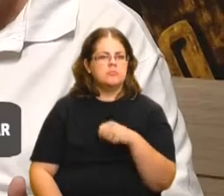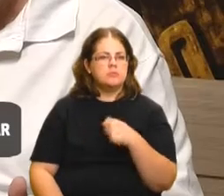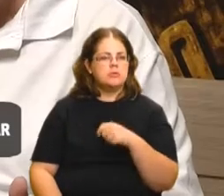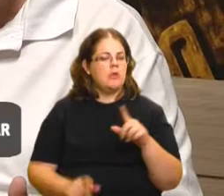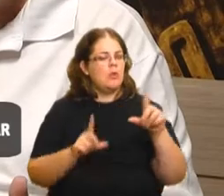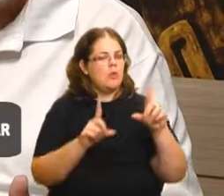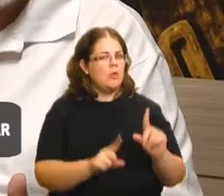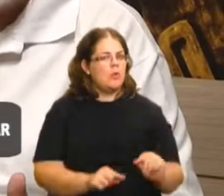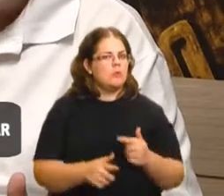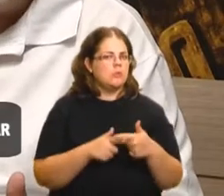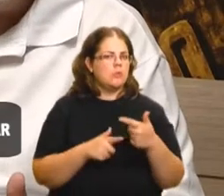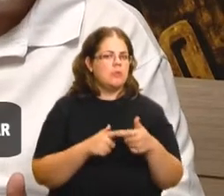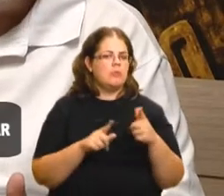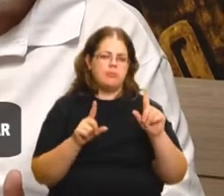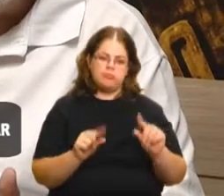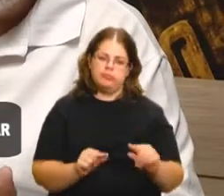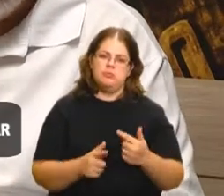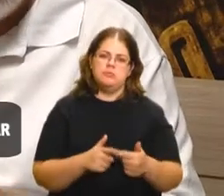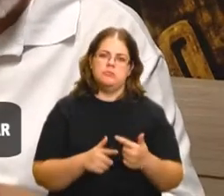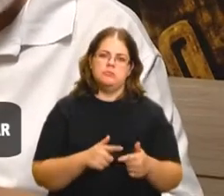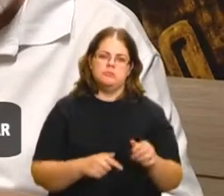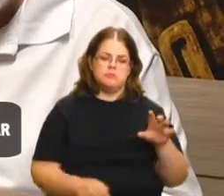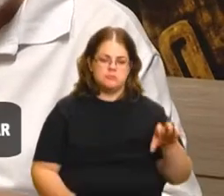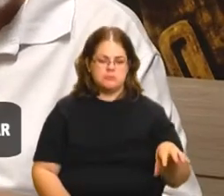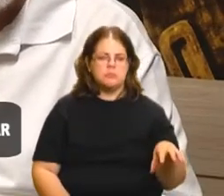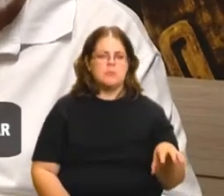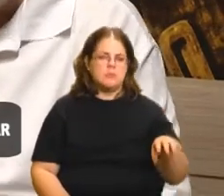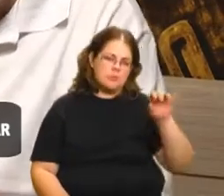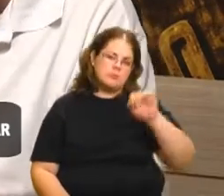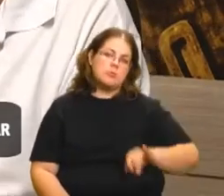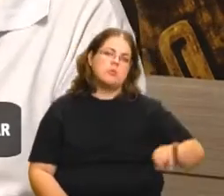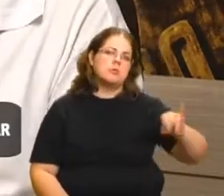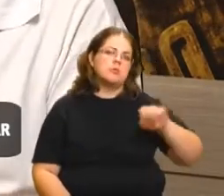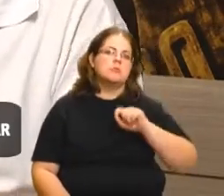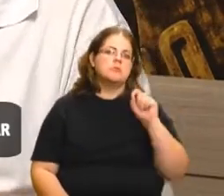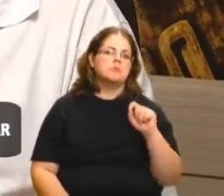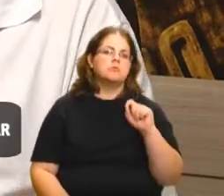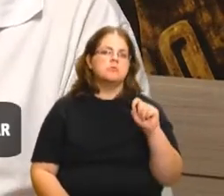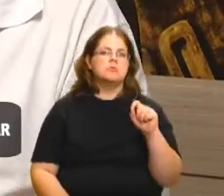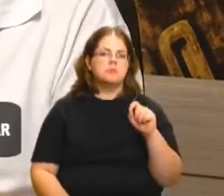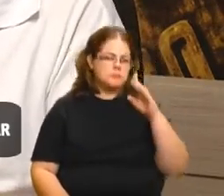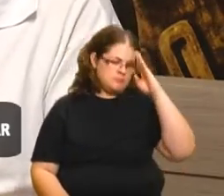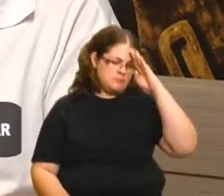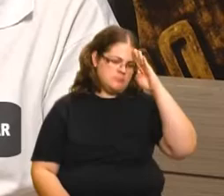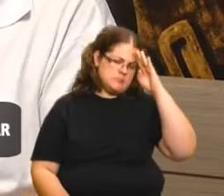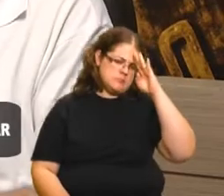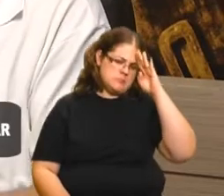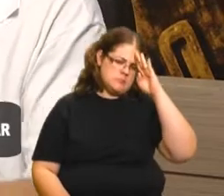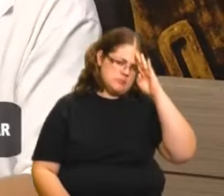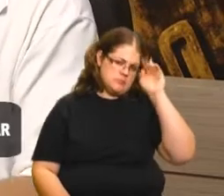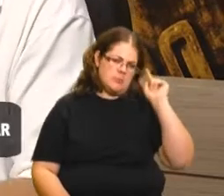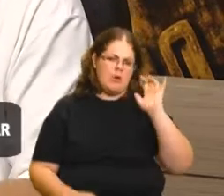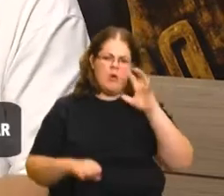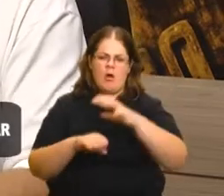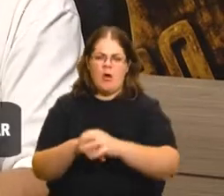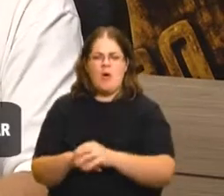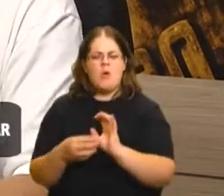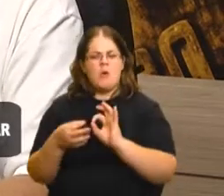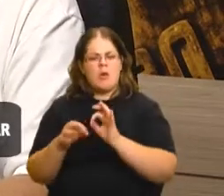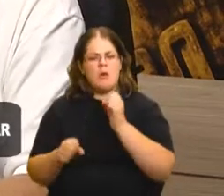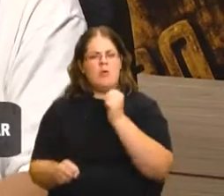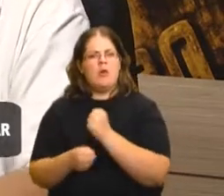que minimizar as consequências. Para esse grupo era fundamental que a intervenção militar não fosse uma coisa que